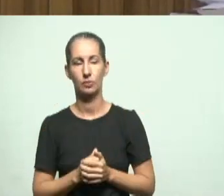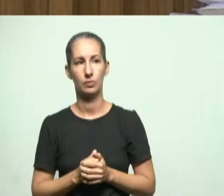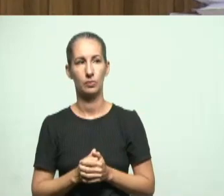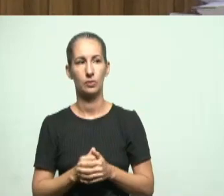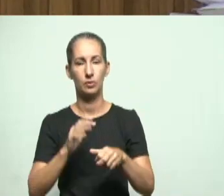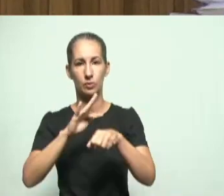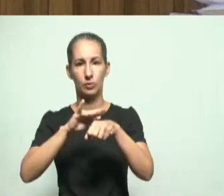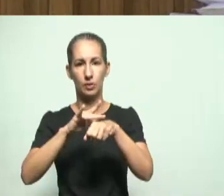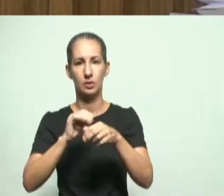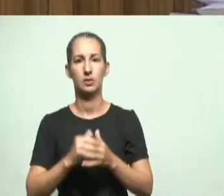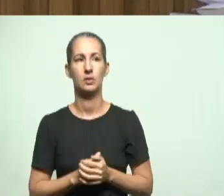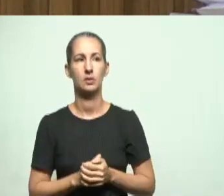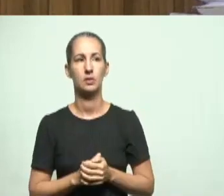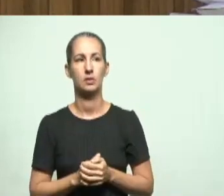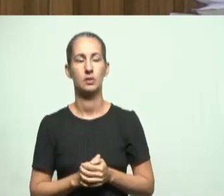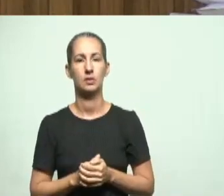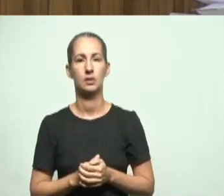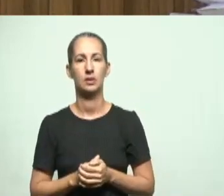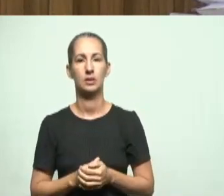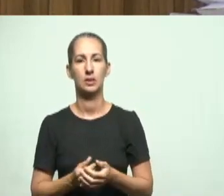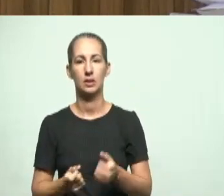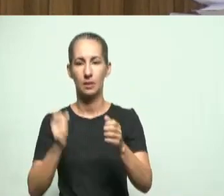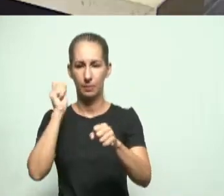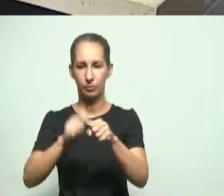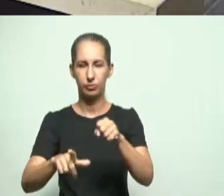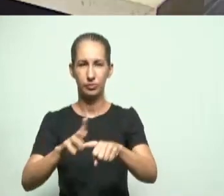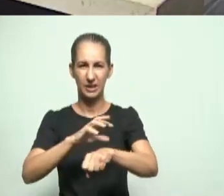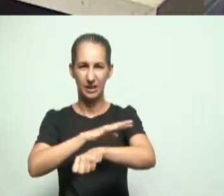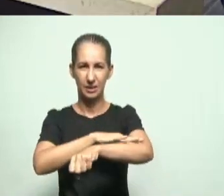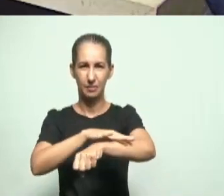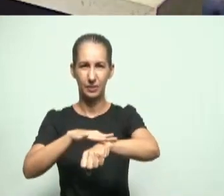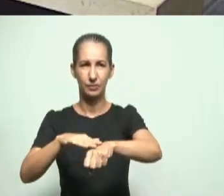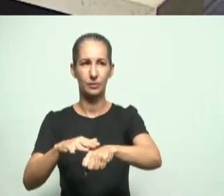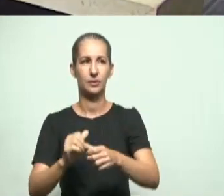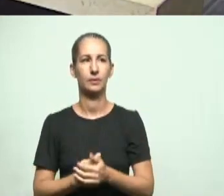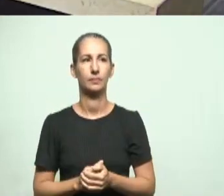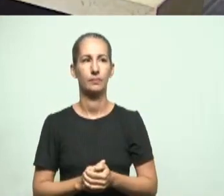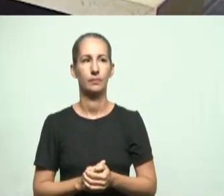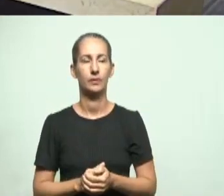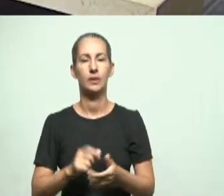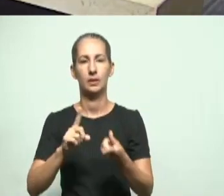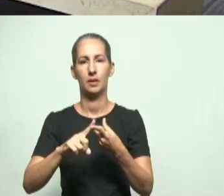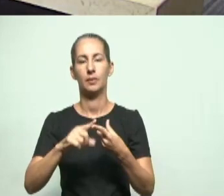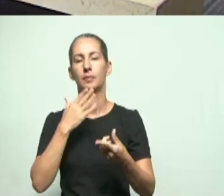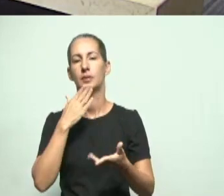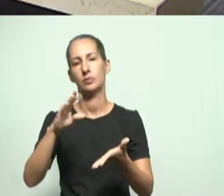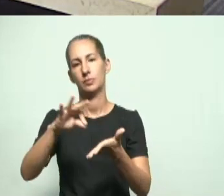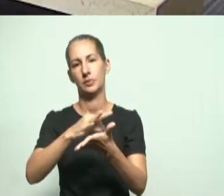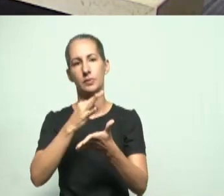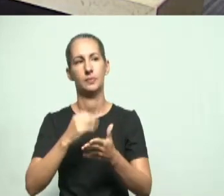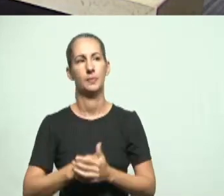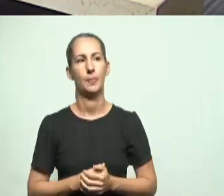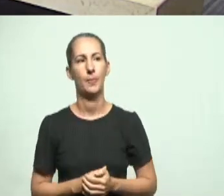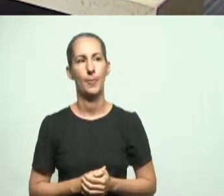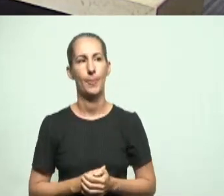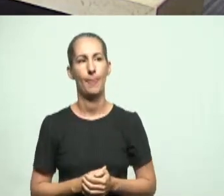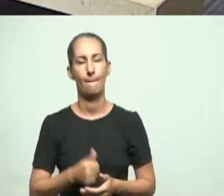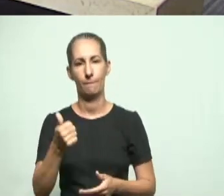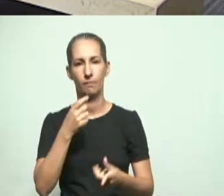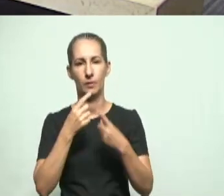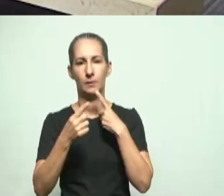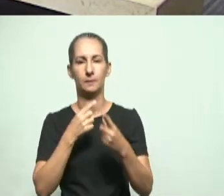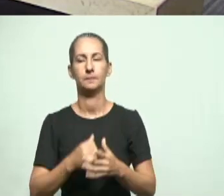sequela grave, advinda de queimaduras e da Outras Providências. Eu quero pedir subscrição a esse projeto também, presidente. Em